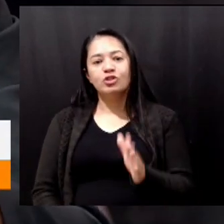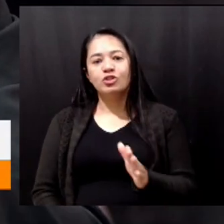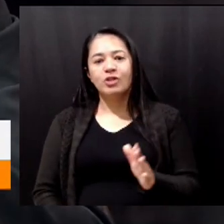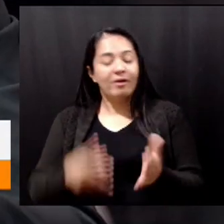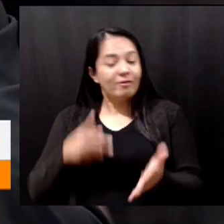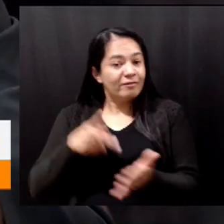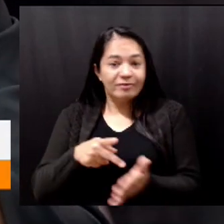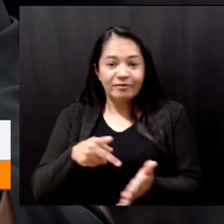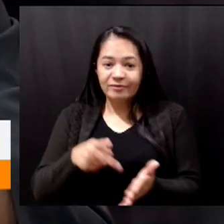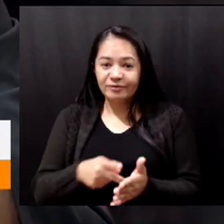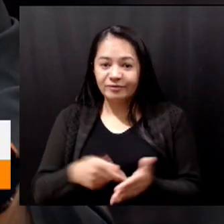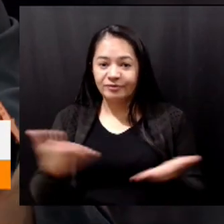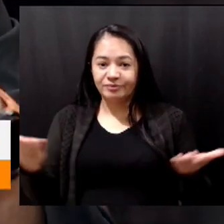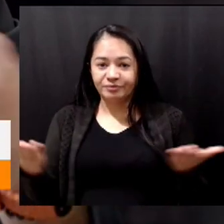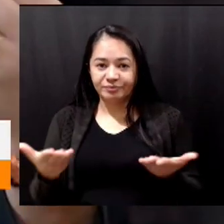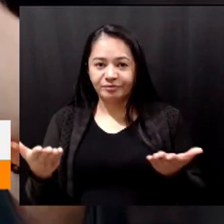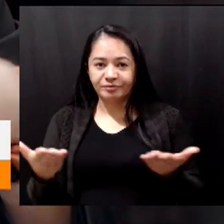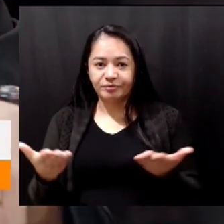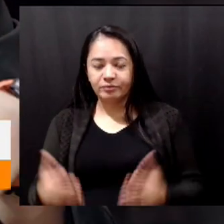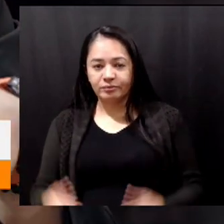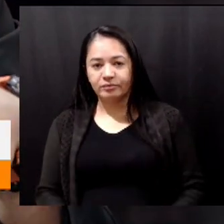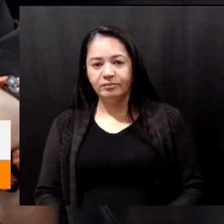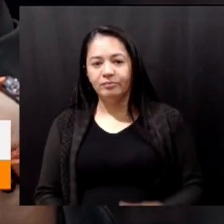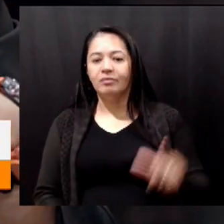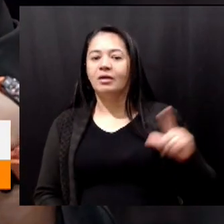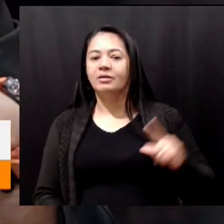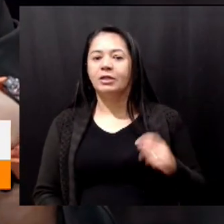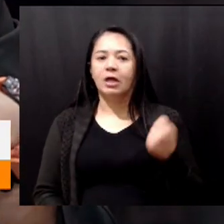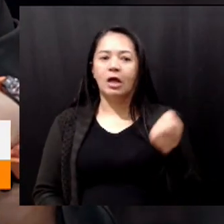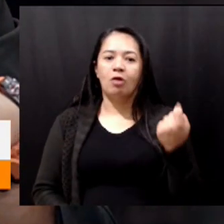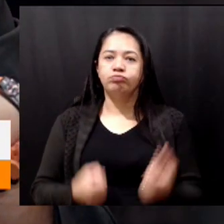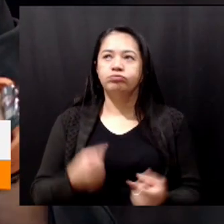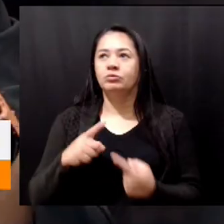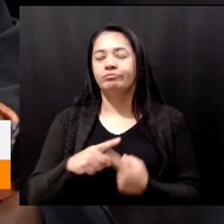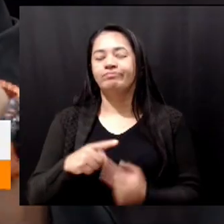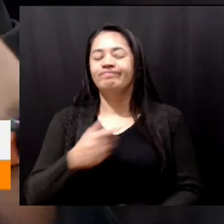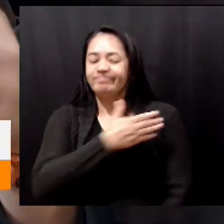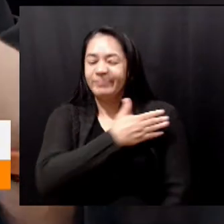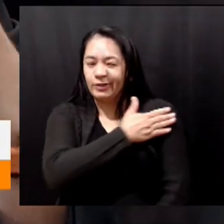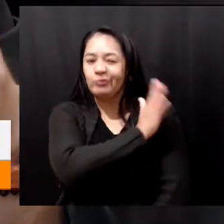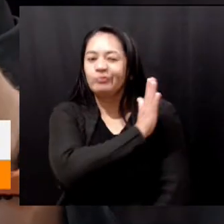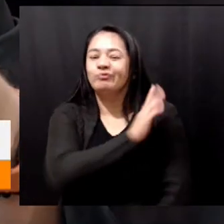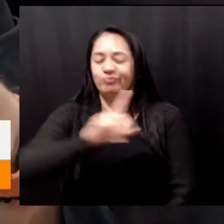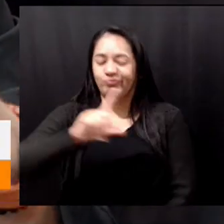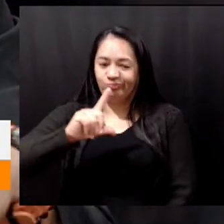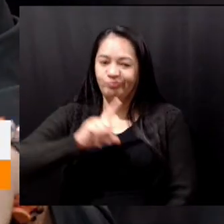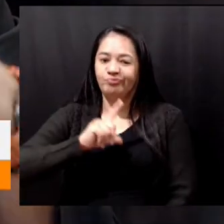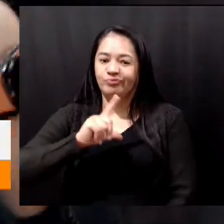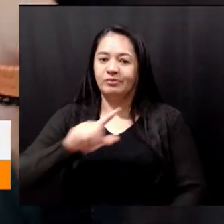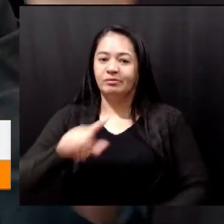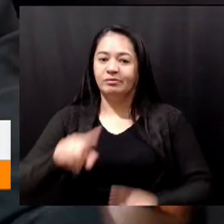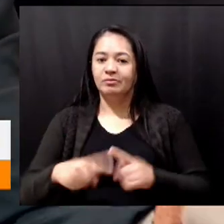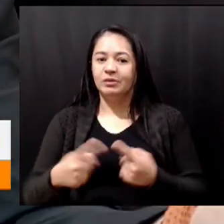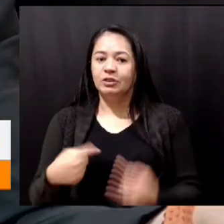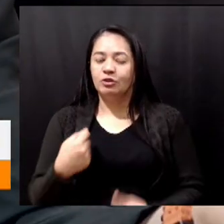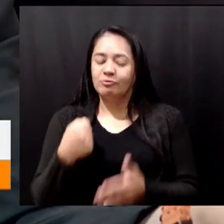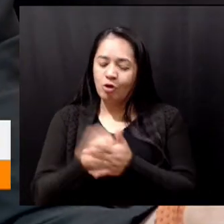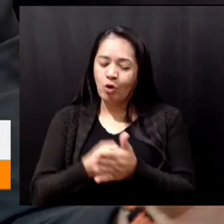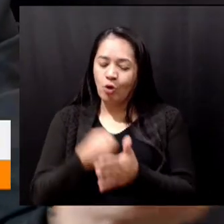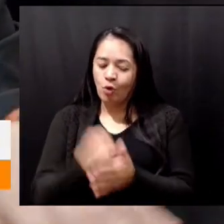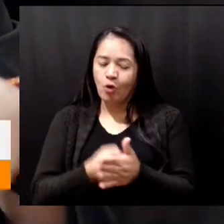dia ainda existe algum tipo de preconceito com relação a isso. Aham. E é o que a gente luta todos os dias, ajudando